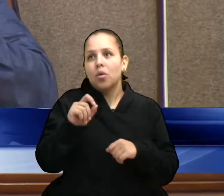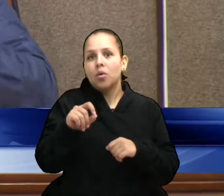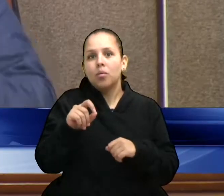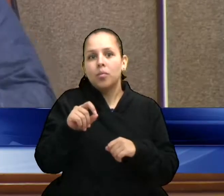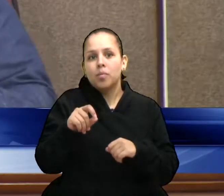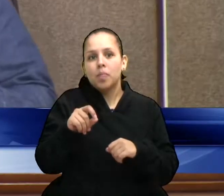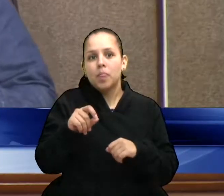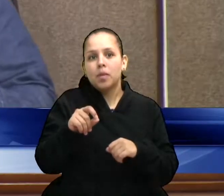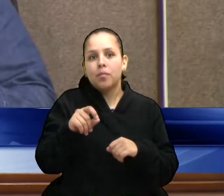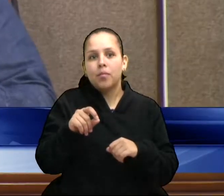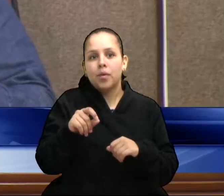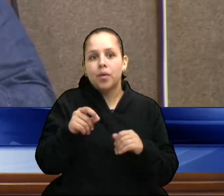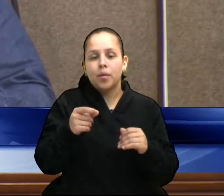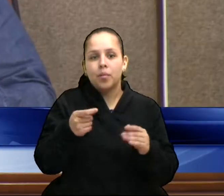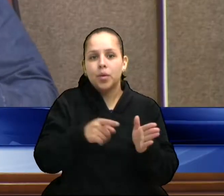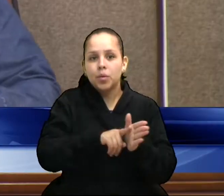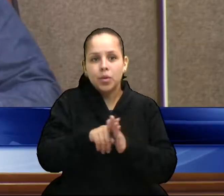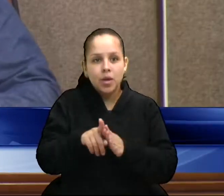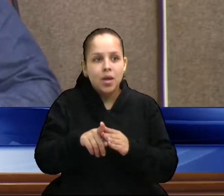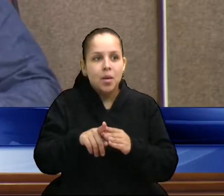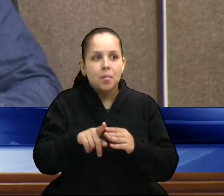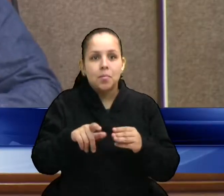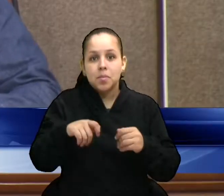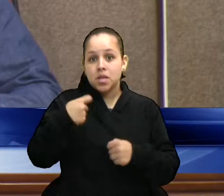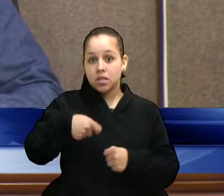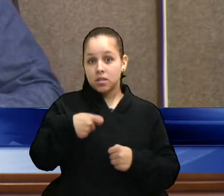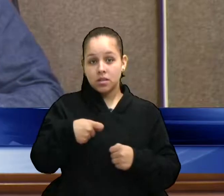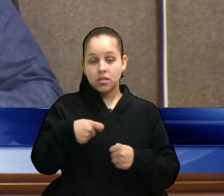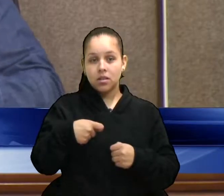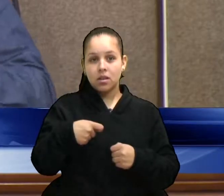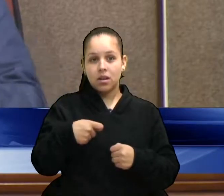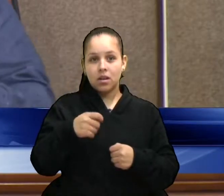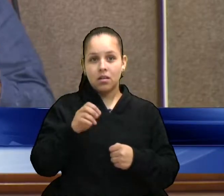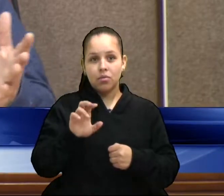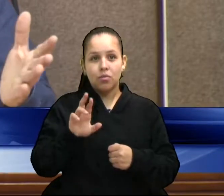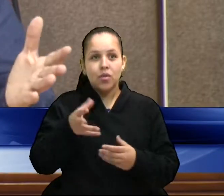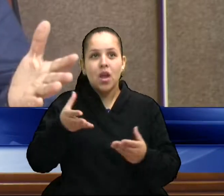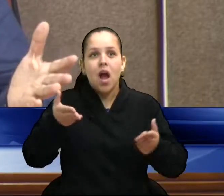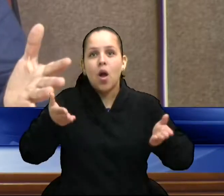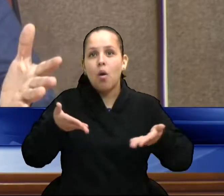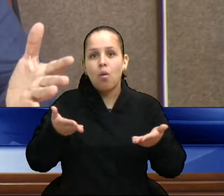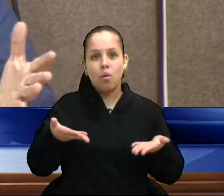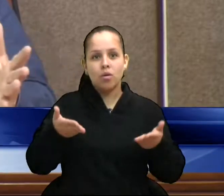de imediato para que se faça alguma coisa, porque senão vai se tornar inócua